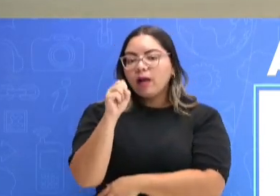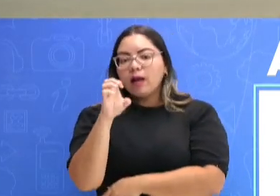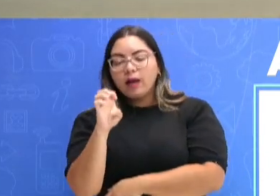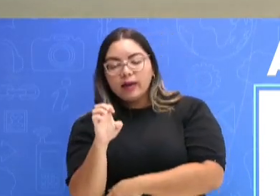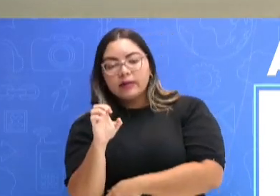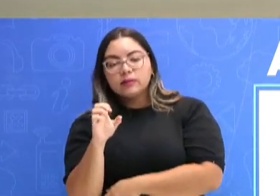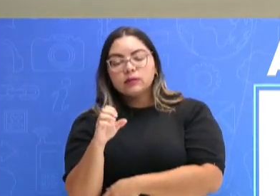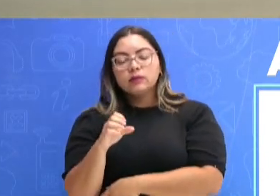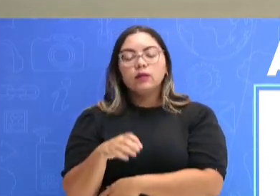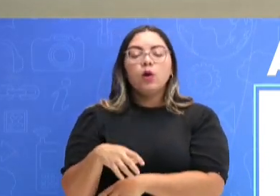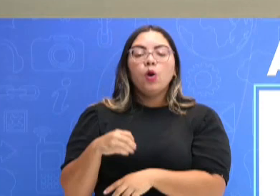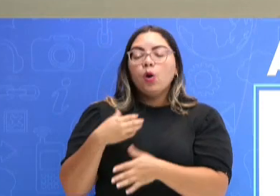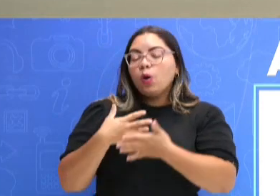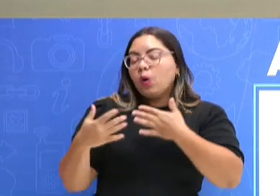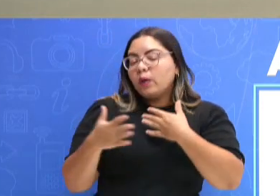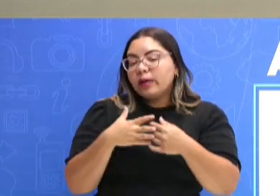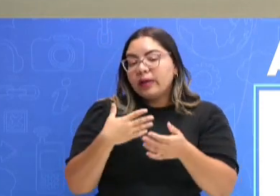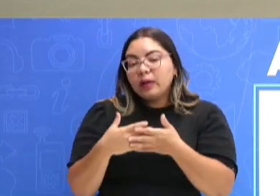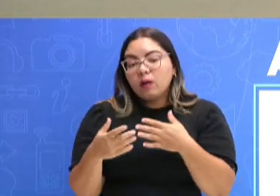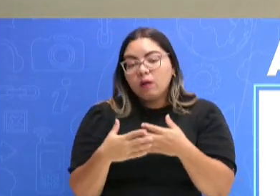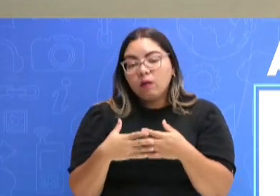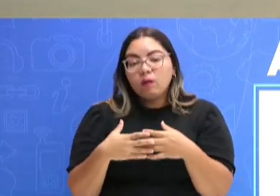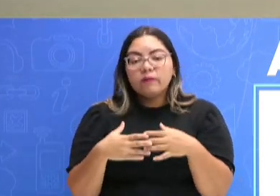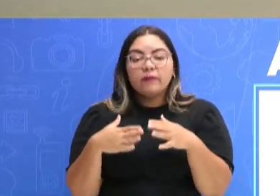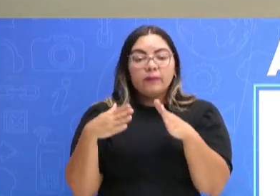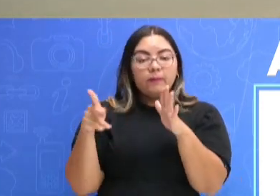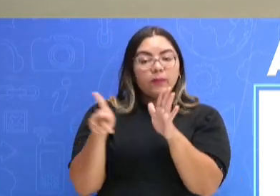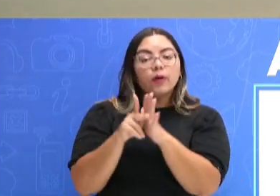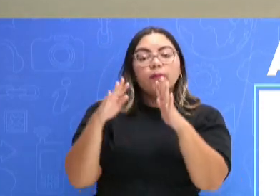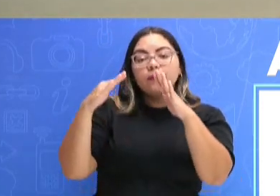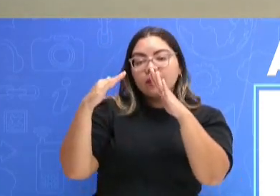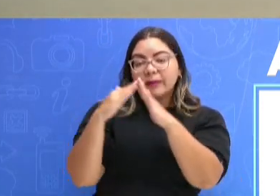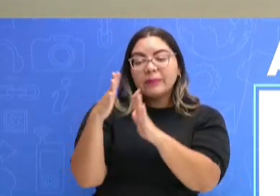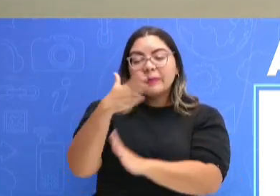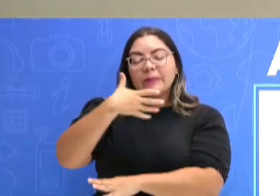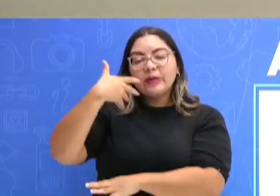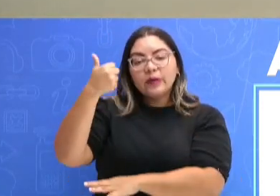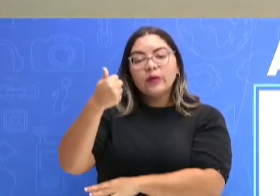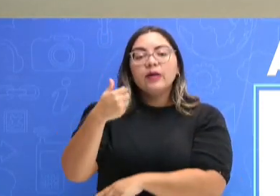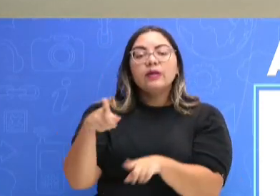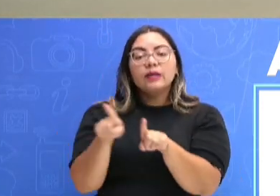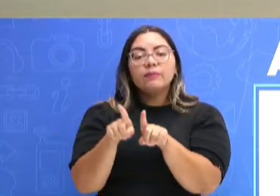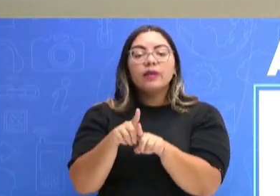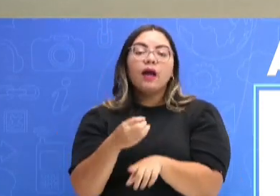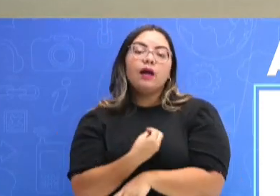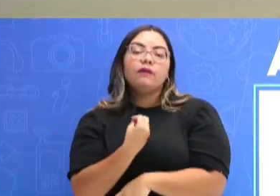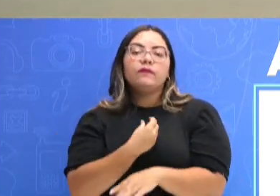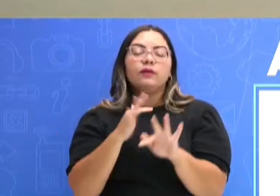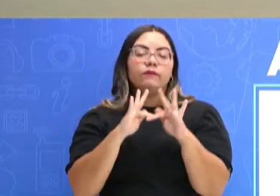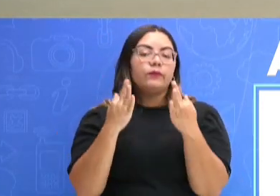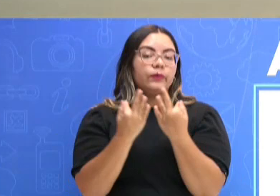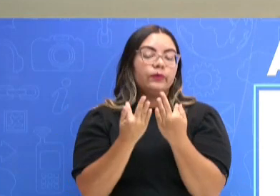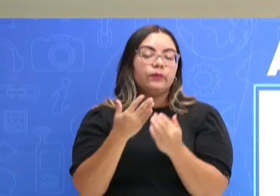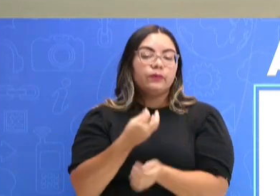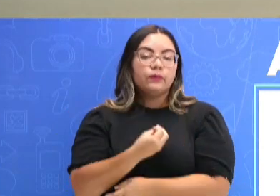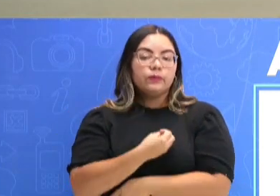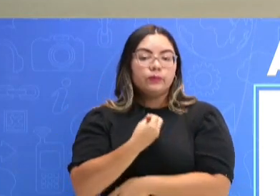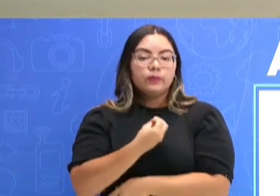botijão de gás, que seja algum eletrodoméstico, que seja para melhorar a sua casa e a vida da sua família. E o